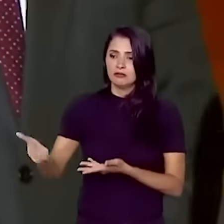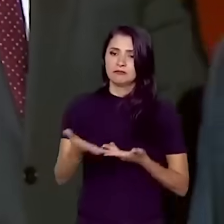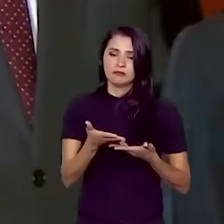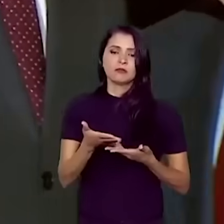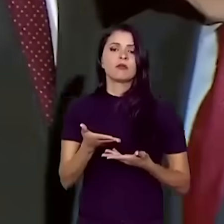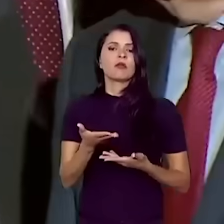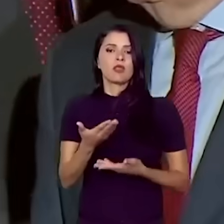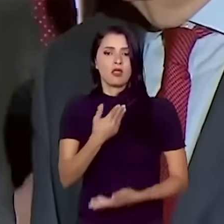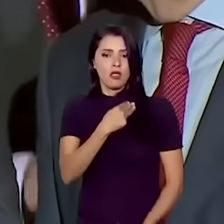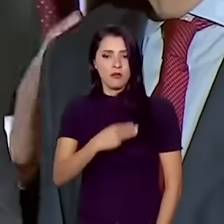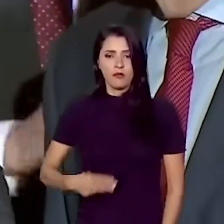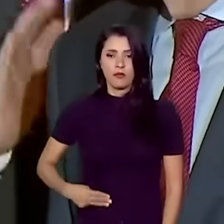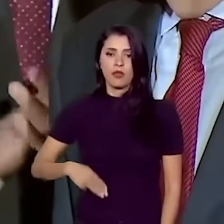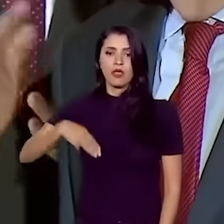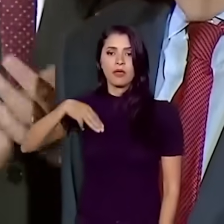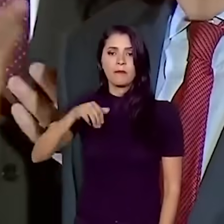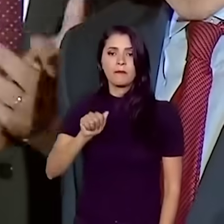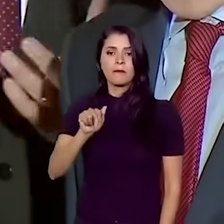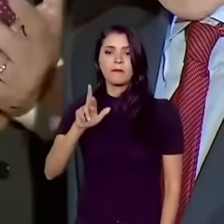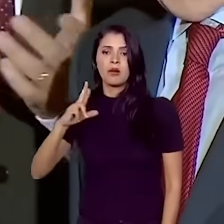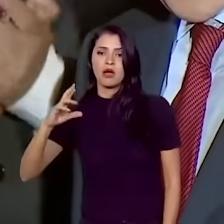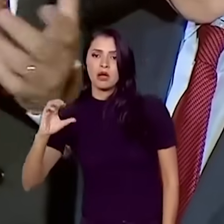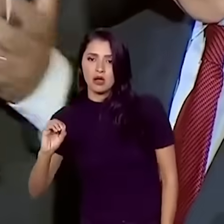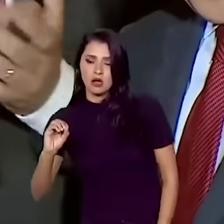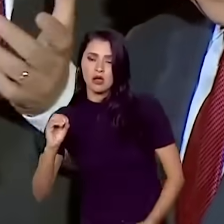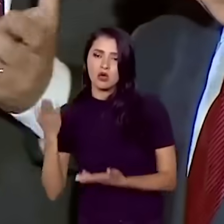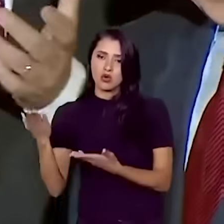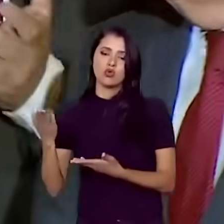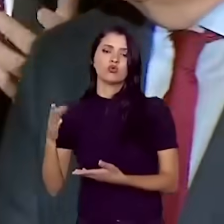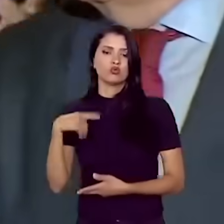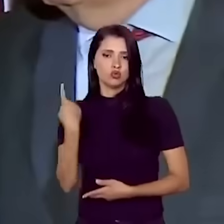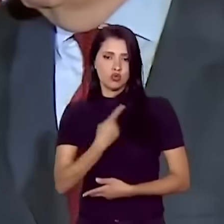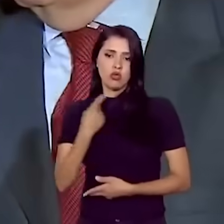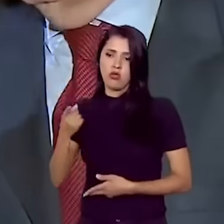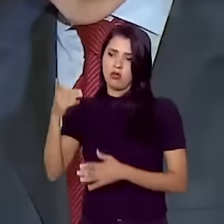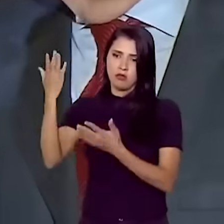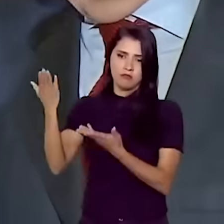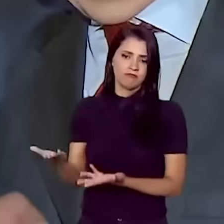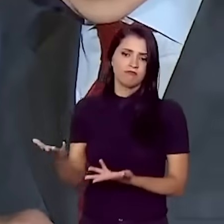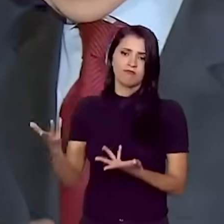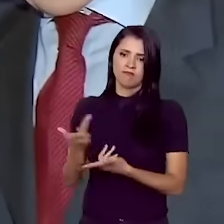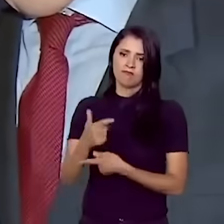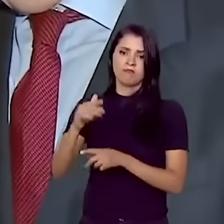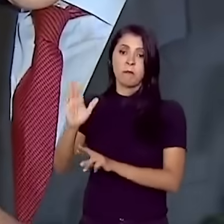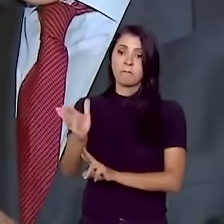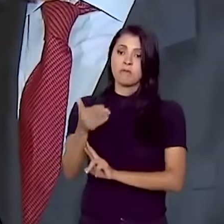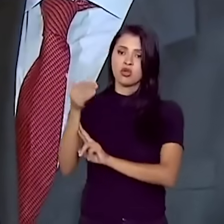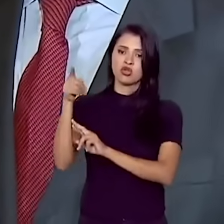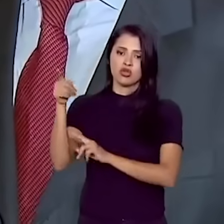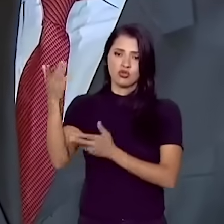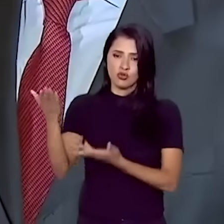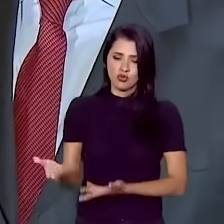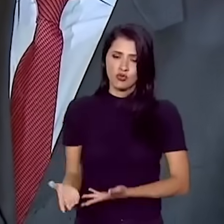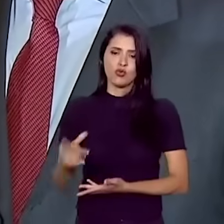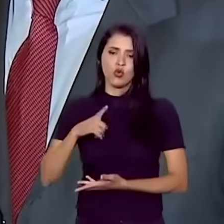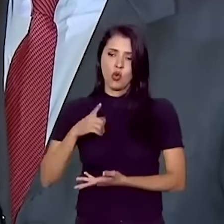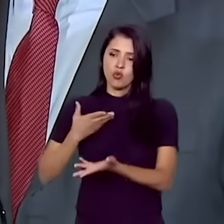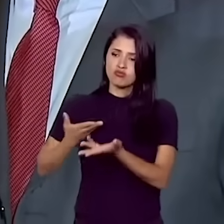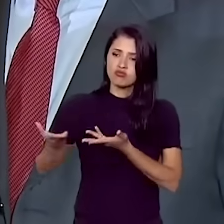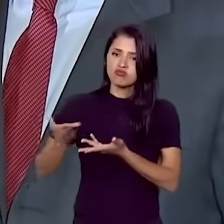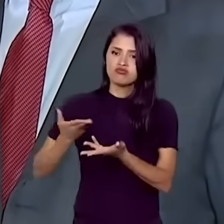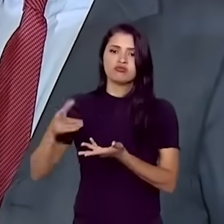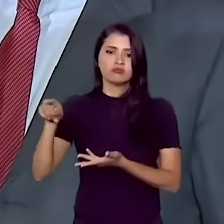ao companheiro Mauro Vieira, que foi o nosso grande embaixador, o nosso grande